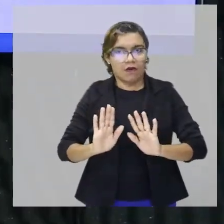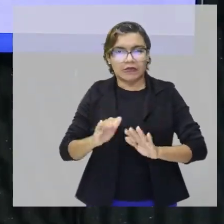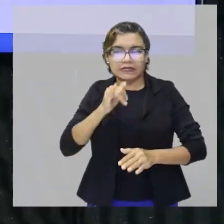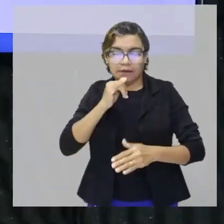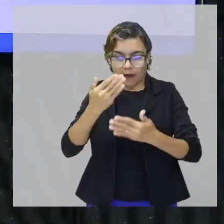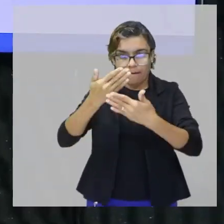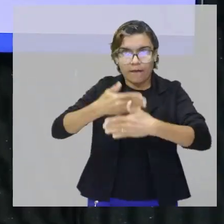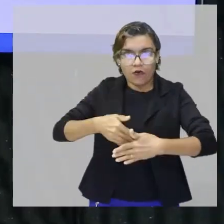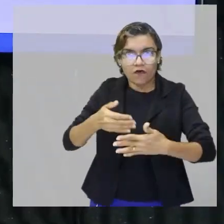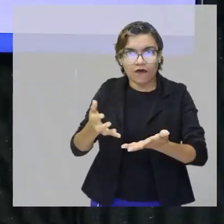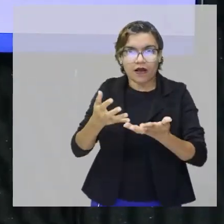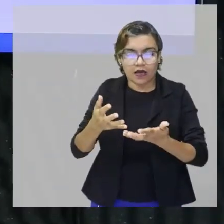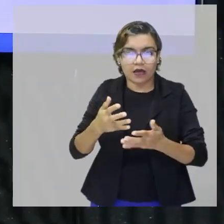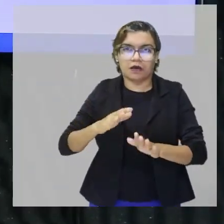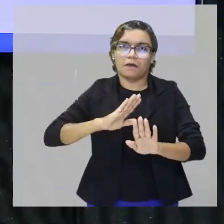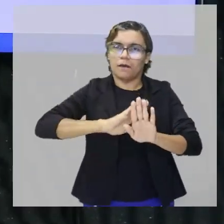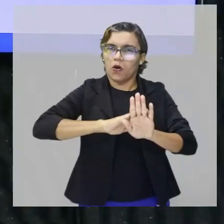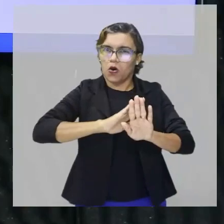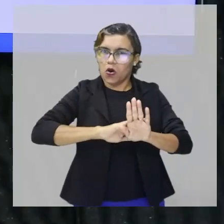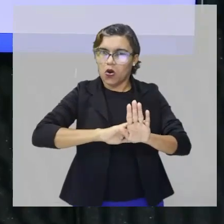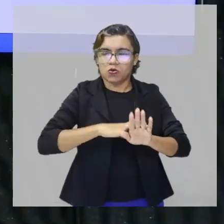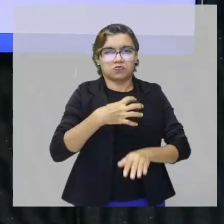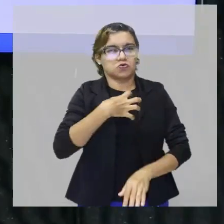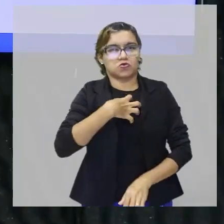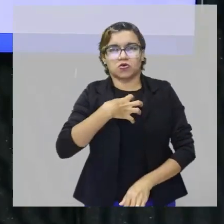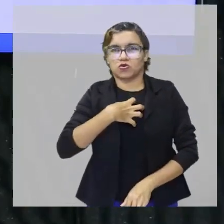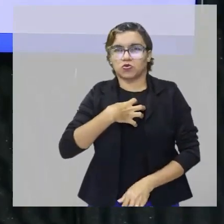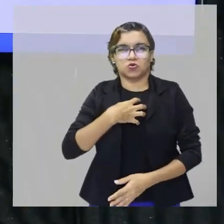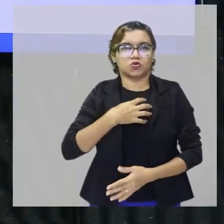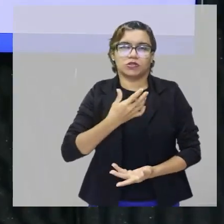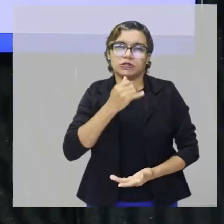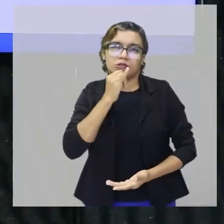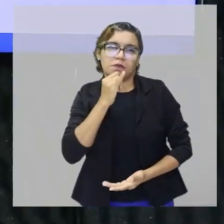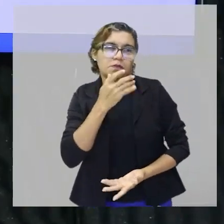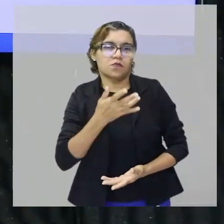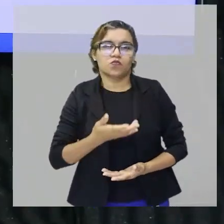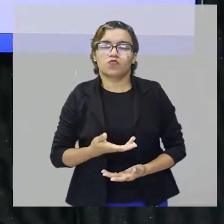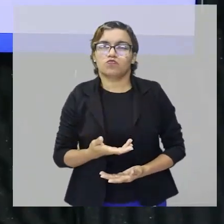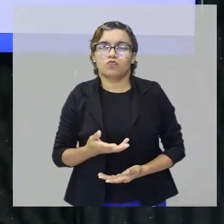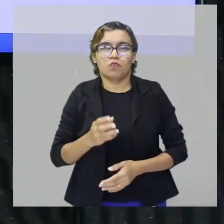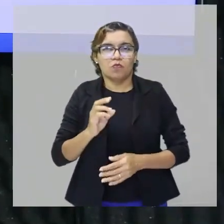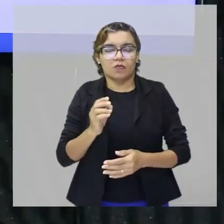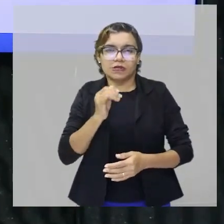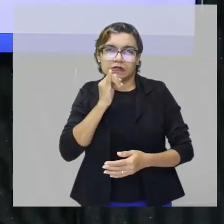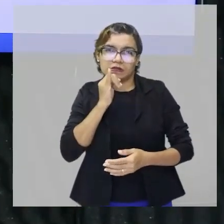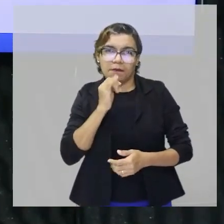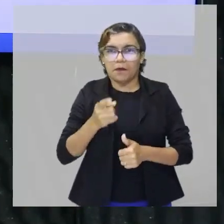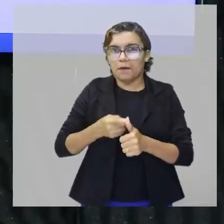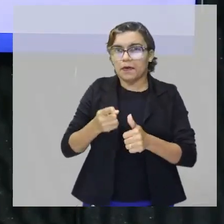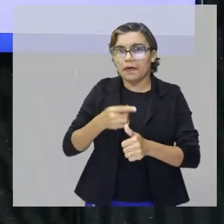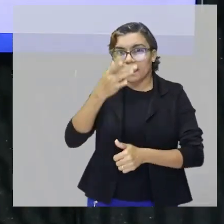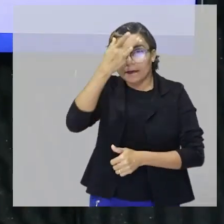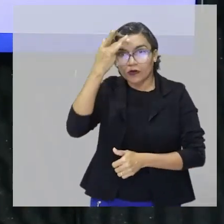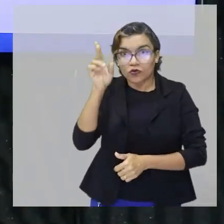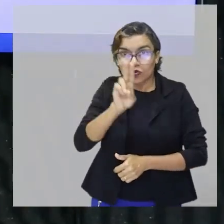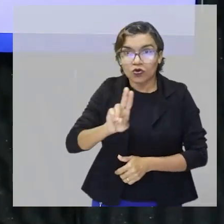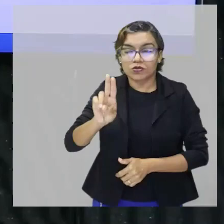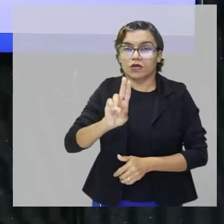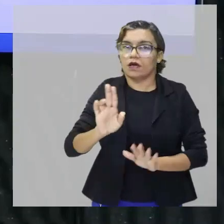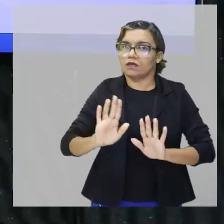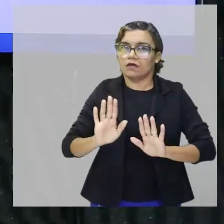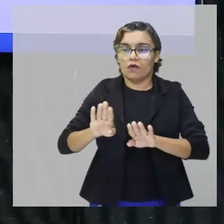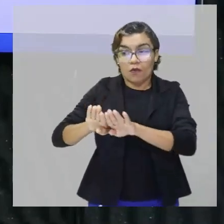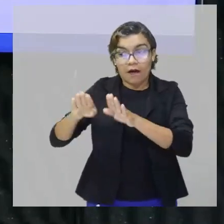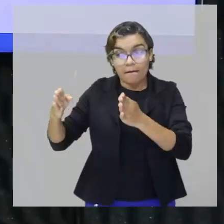algo subjetivo, cheio de sentimentalismo, colocado ali na primeira pessoa. Não é isso que a